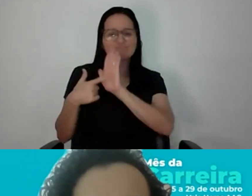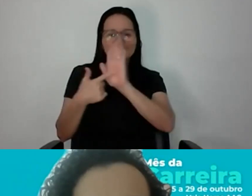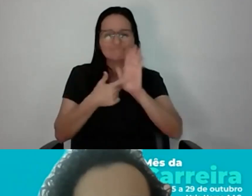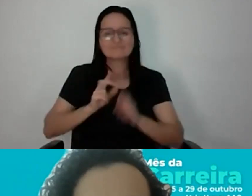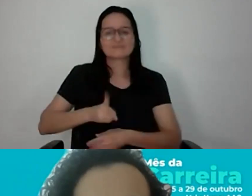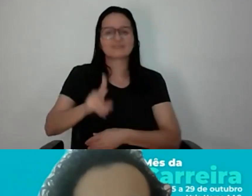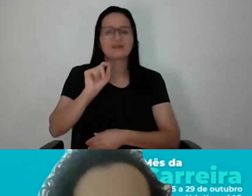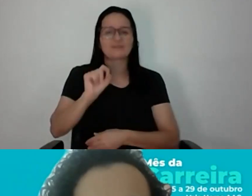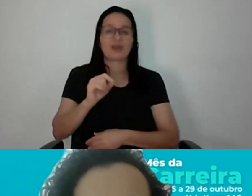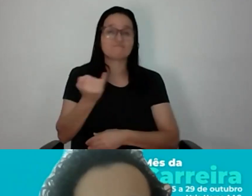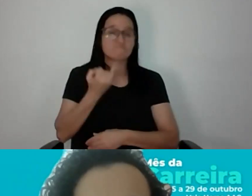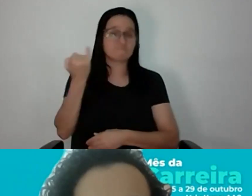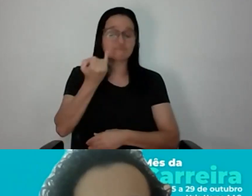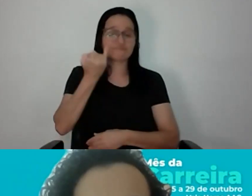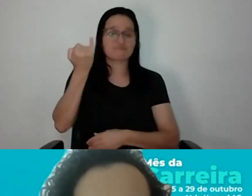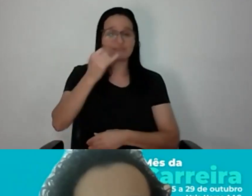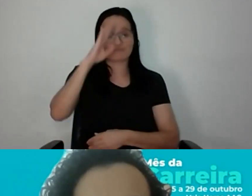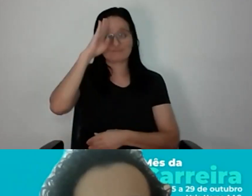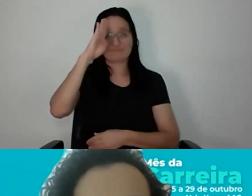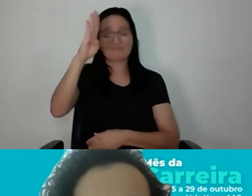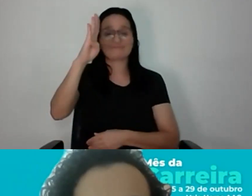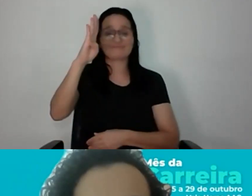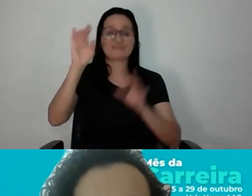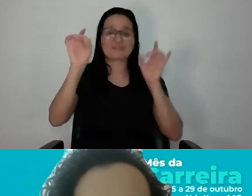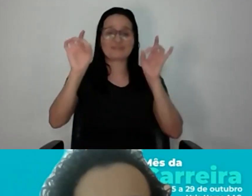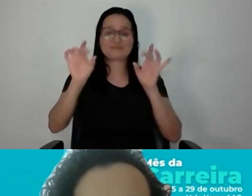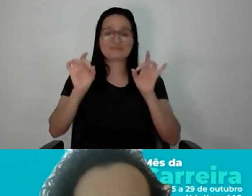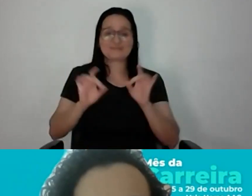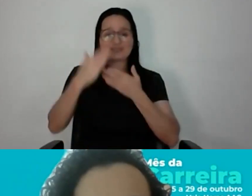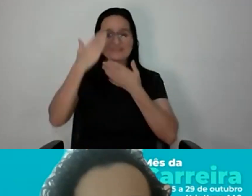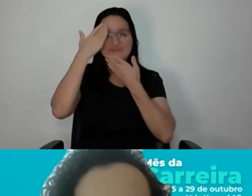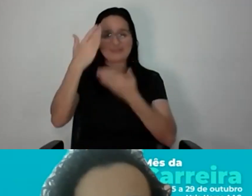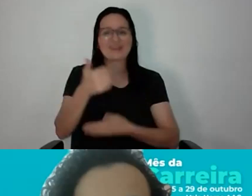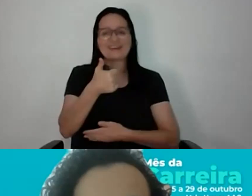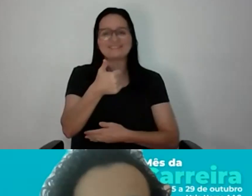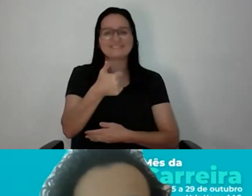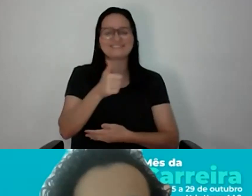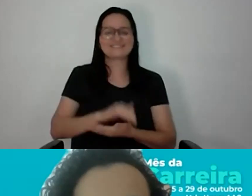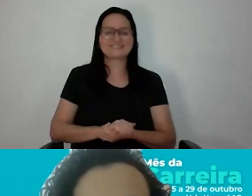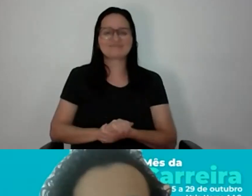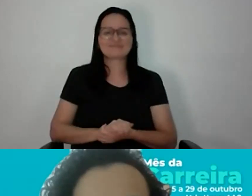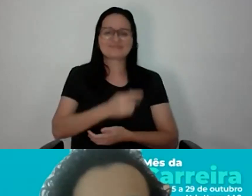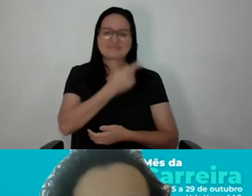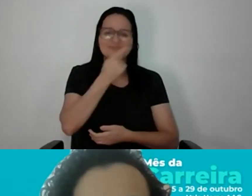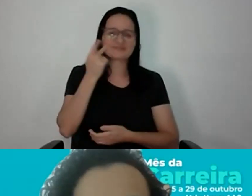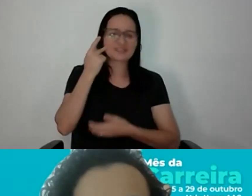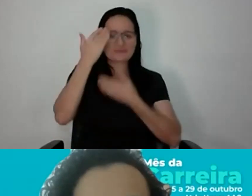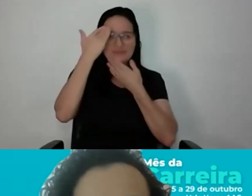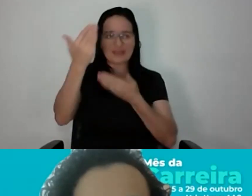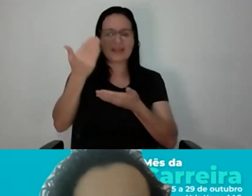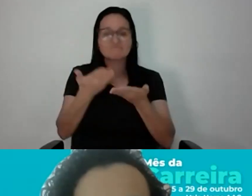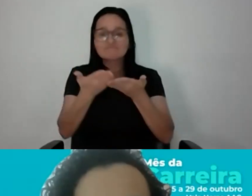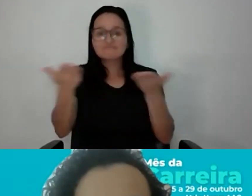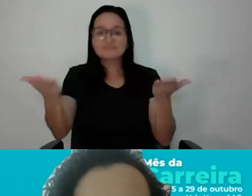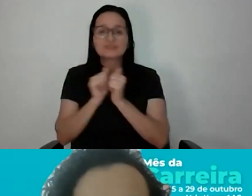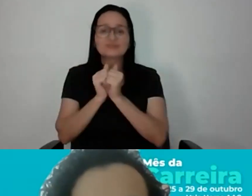é indispensável. Então, acho que um especial obrigado a você, professora Kelly. E do nosso lado, contem conosco, a gente deixou